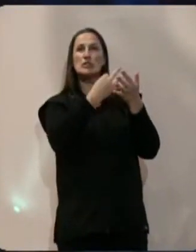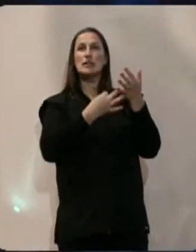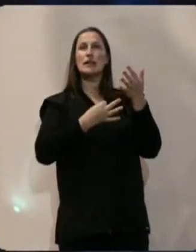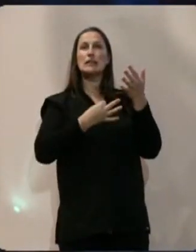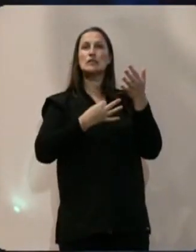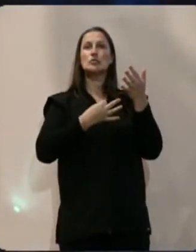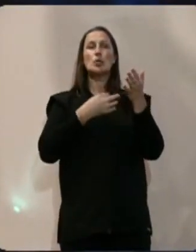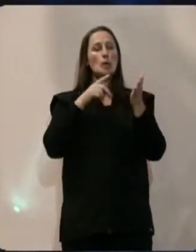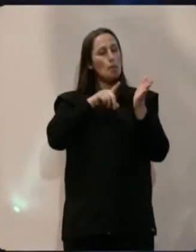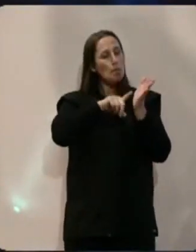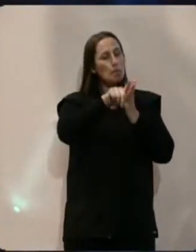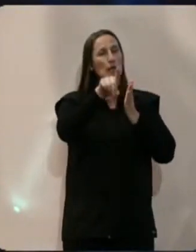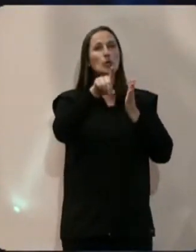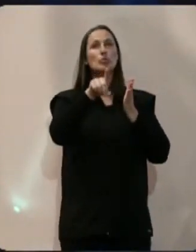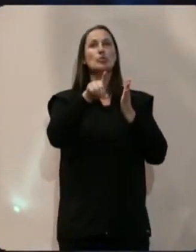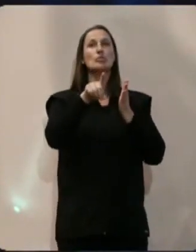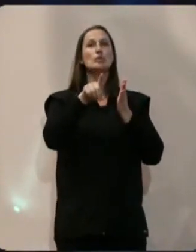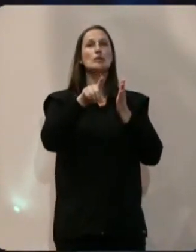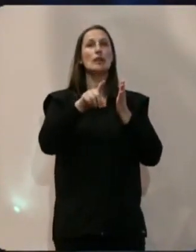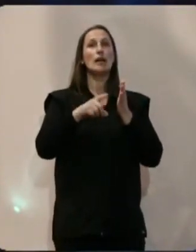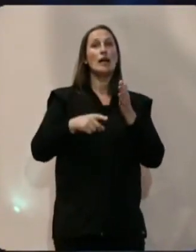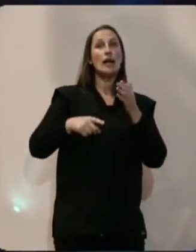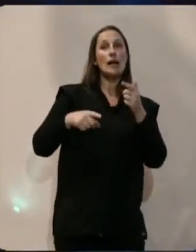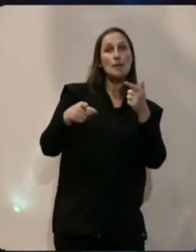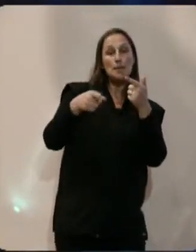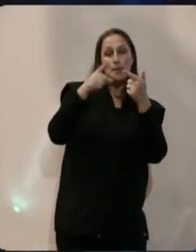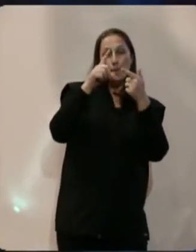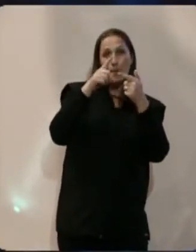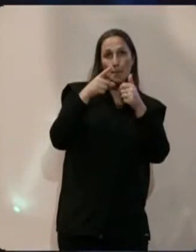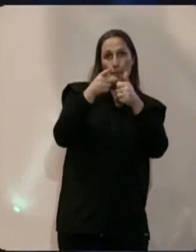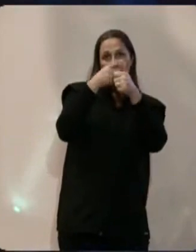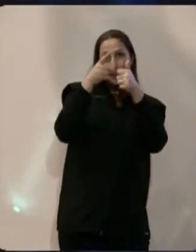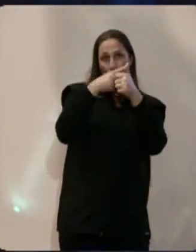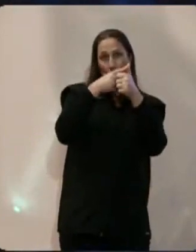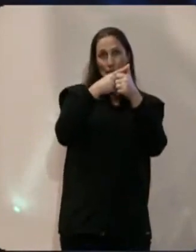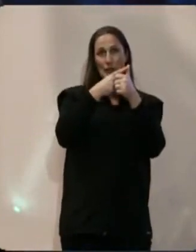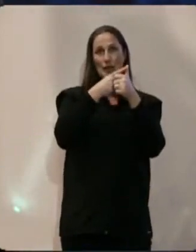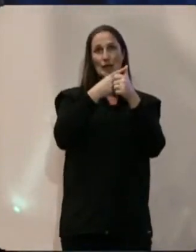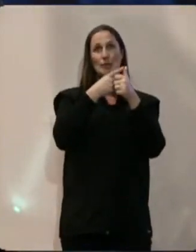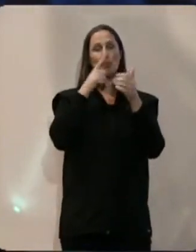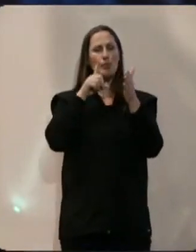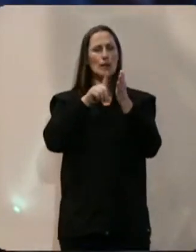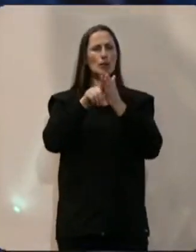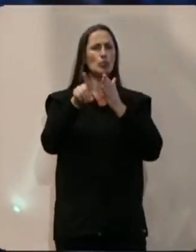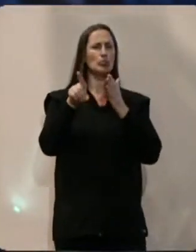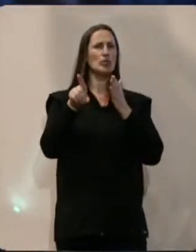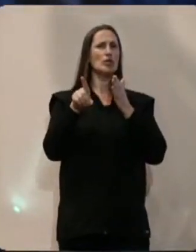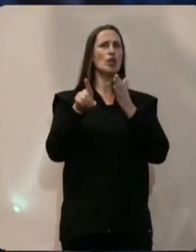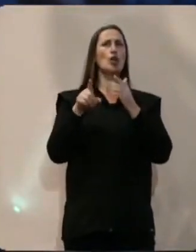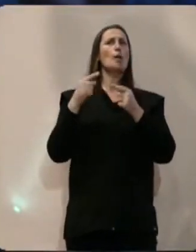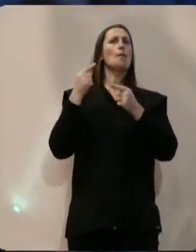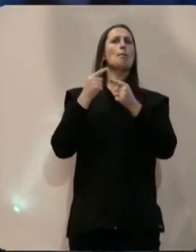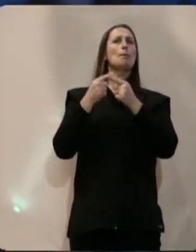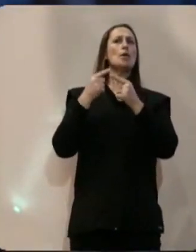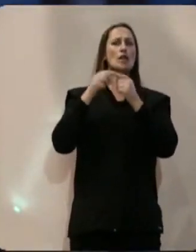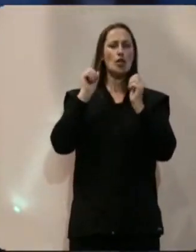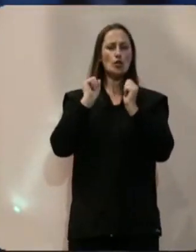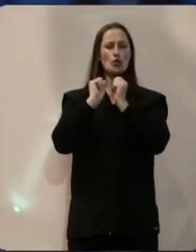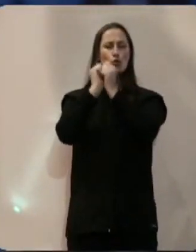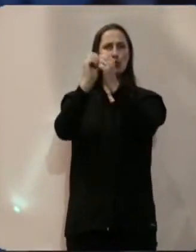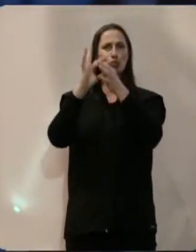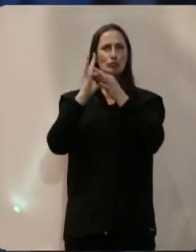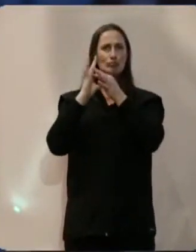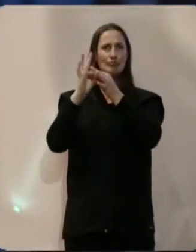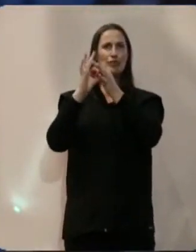algumas perguntas. A primeira pergunta que nós fizemos foi: por que permanecer em